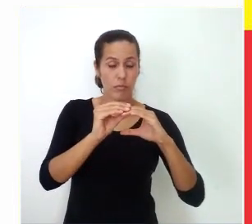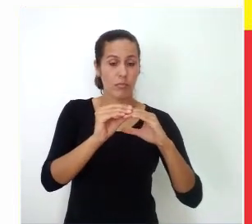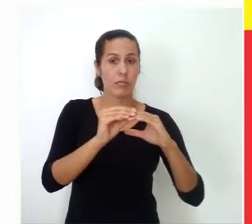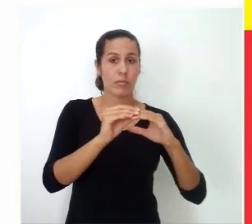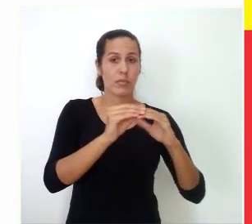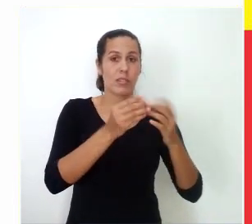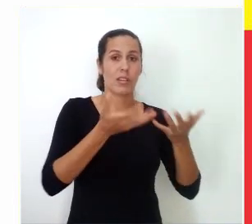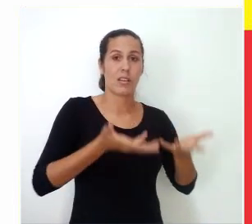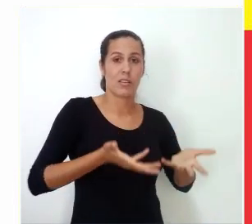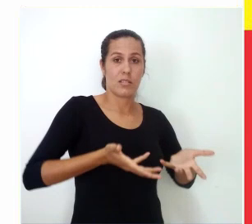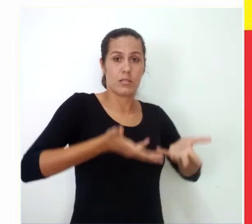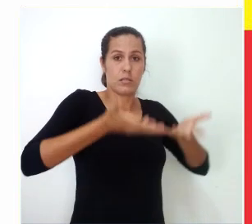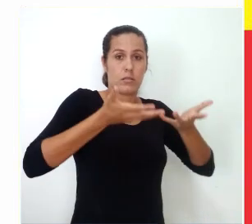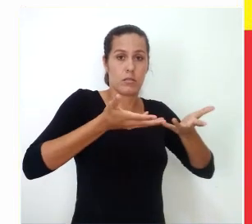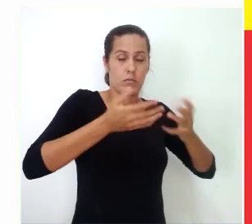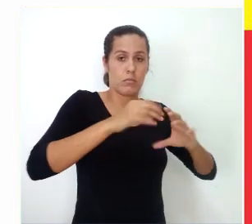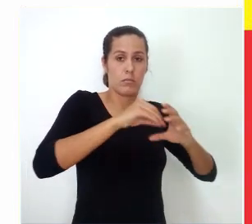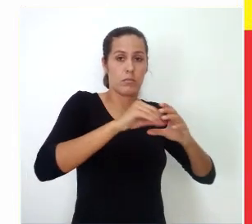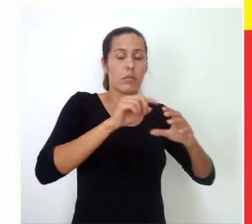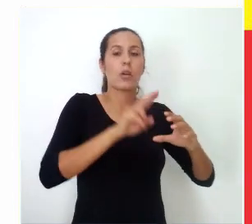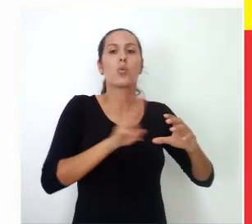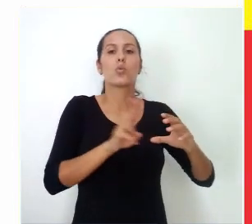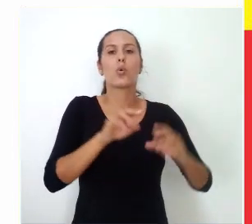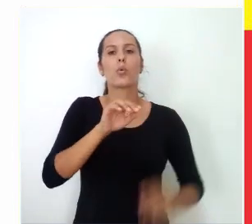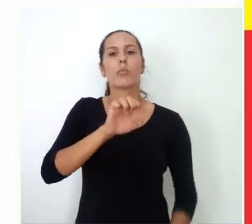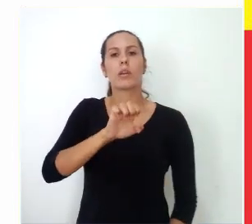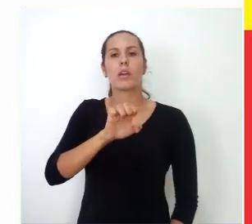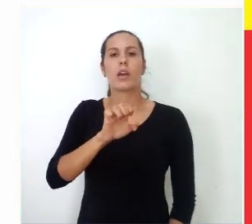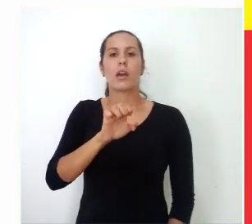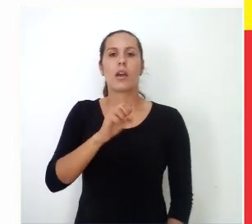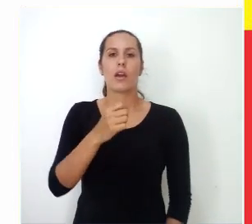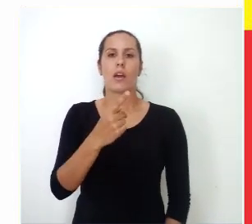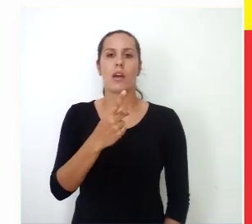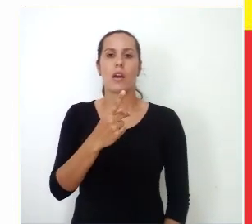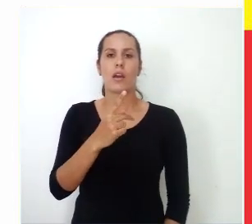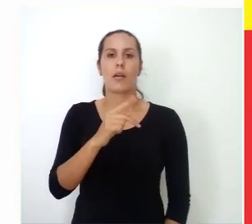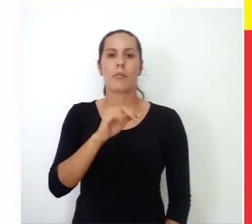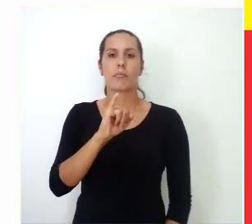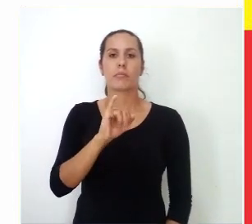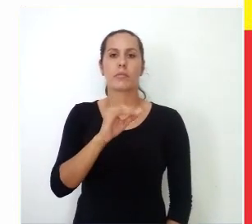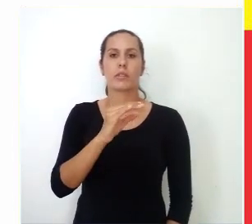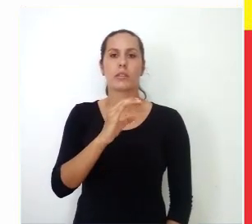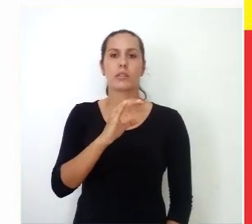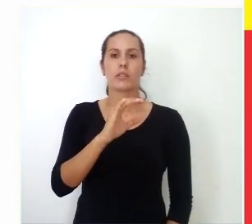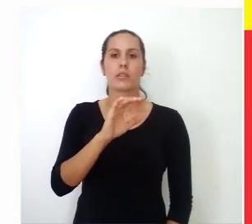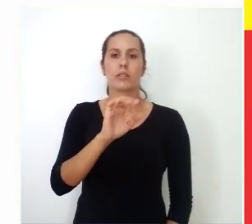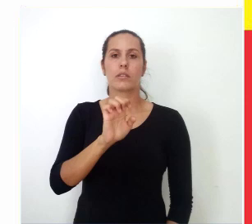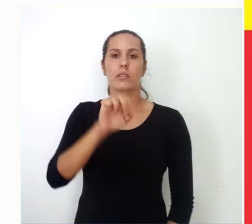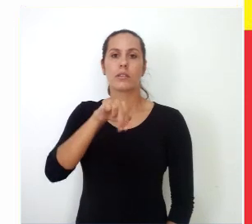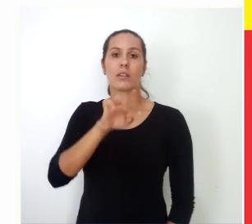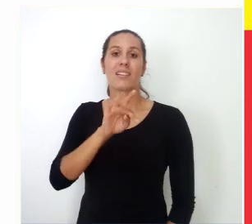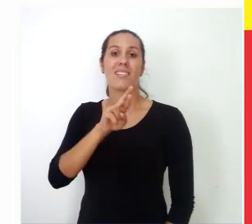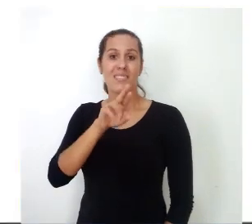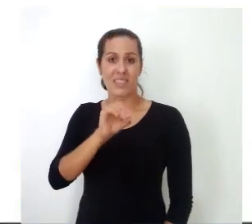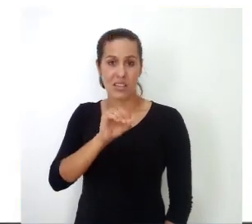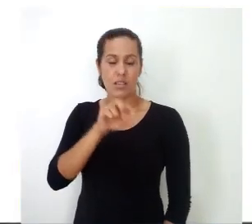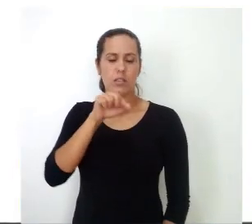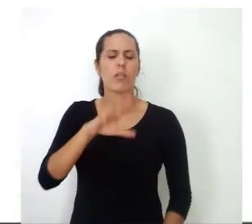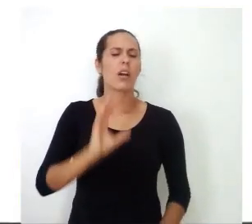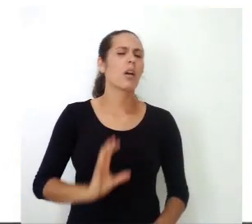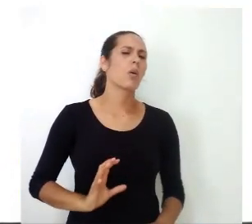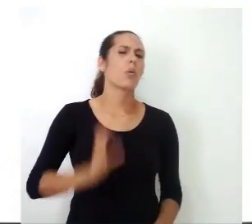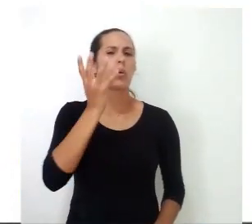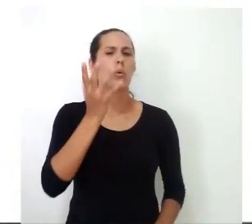do centro ou do foco é chamado de epicentro. É o que vai causar o